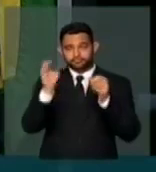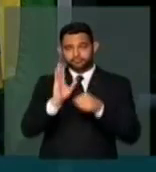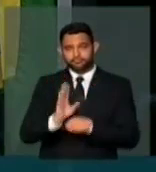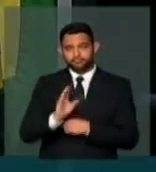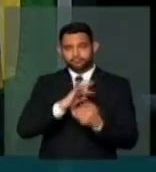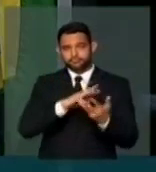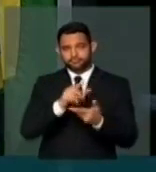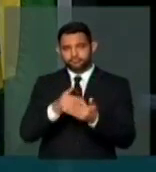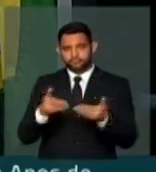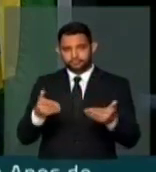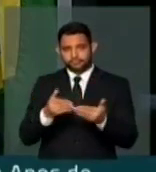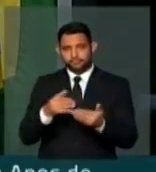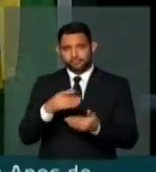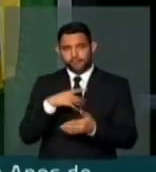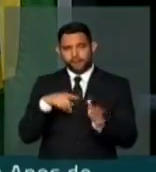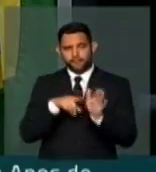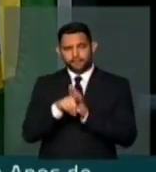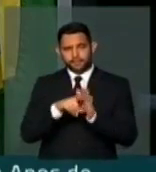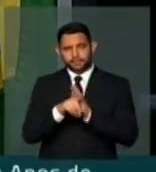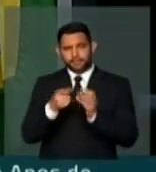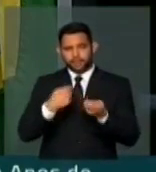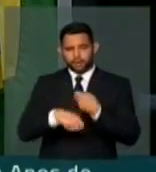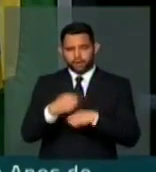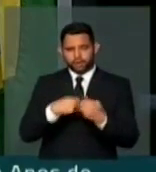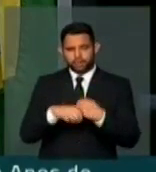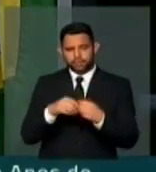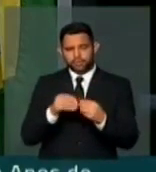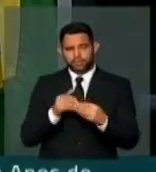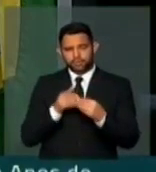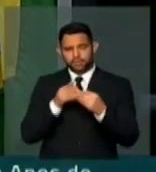mundo. Os dados macroeconômicos estão nos